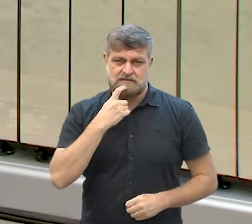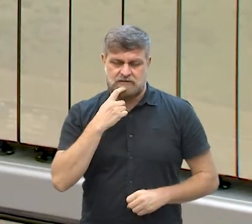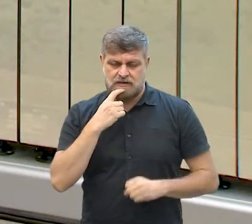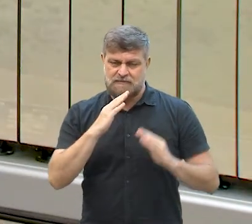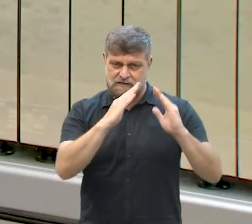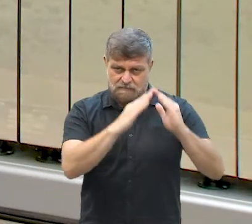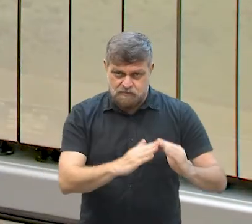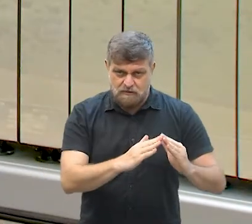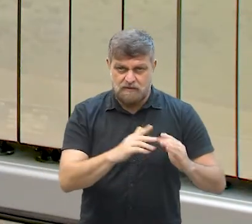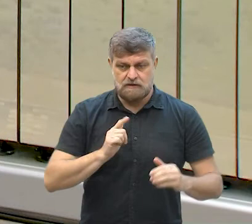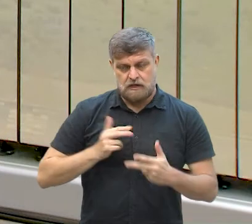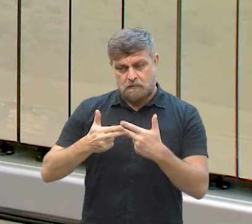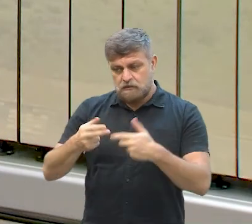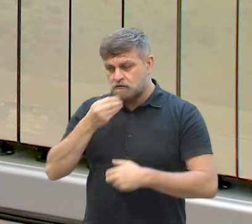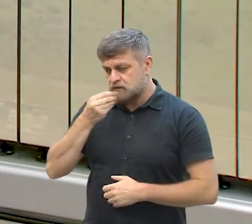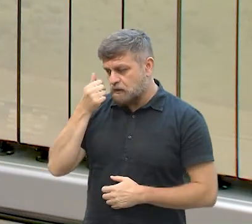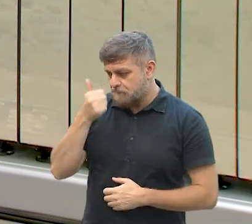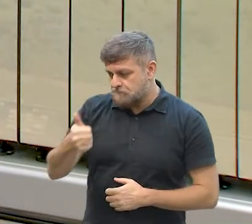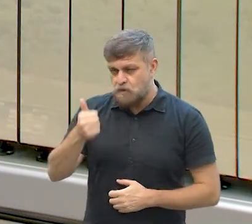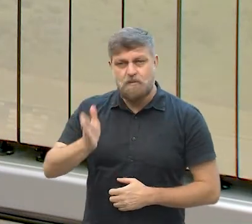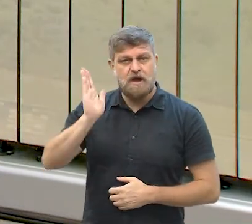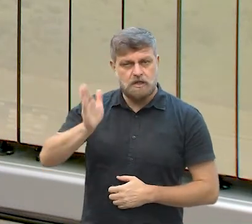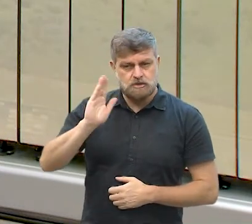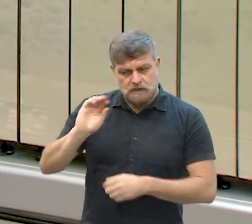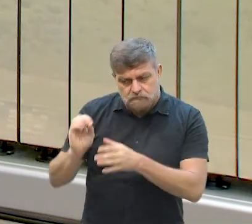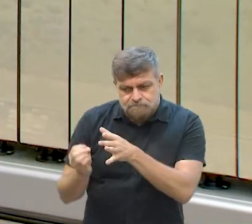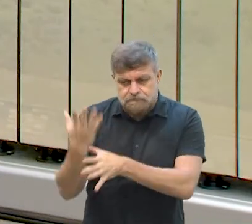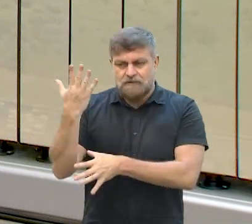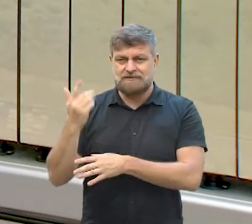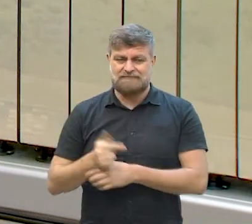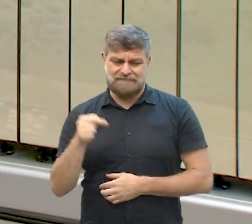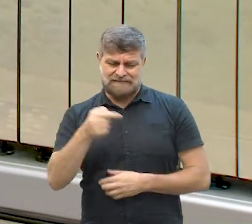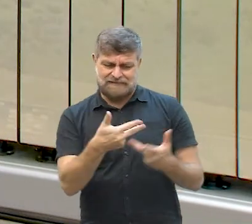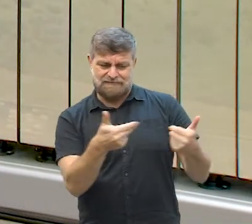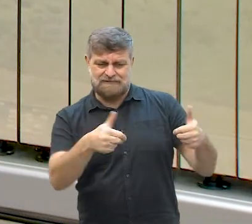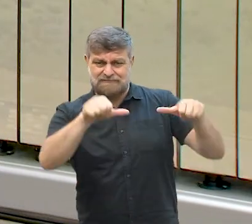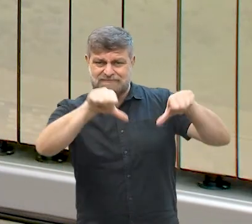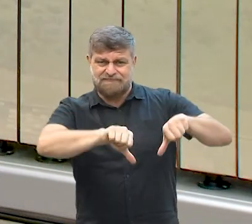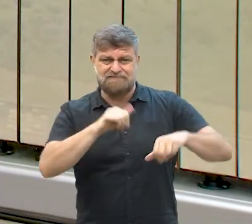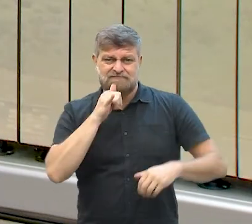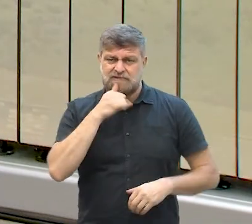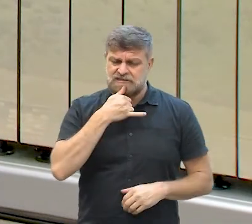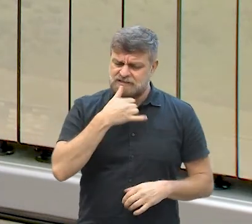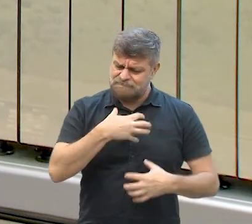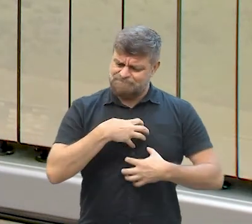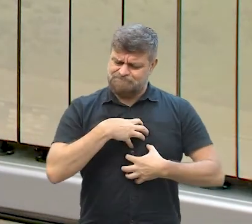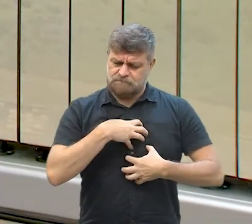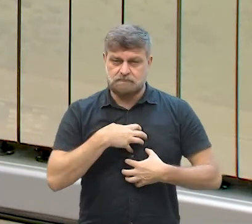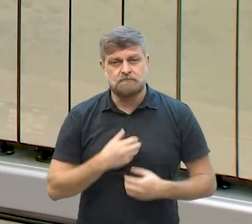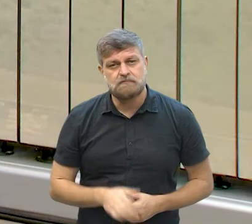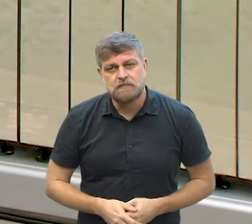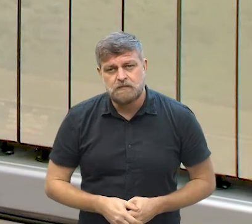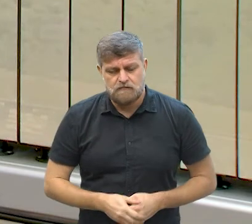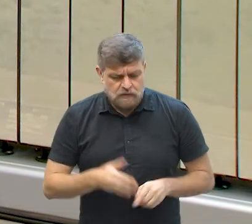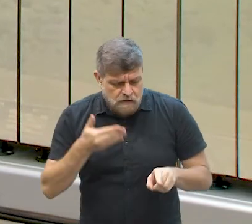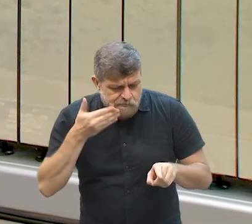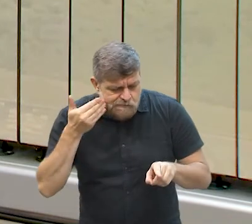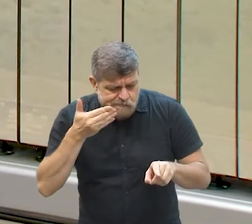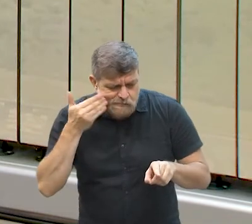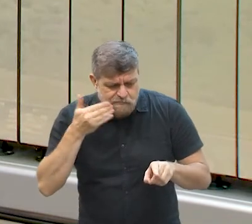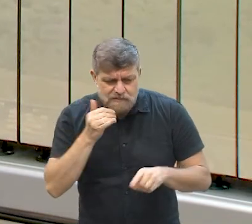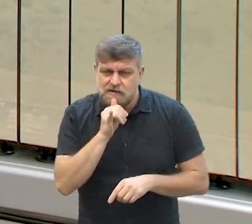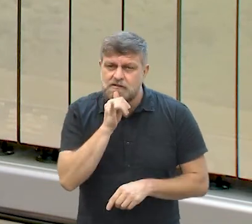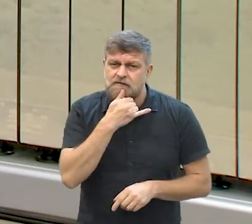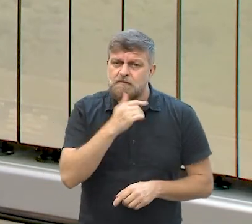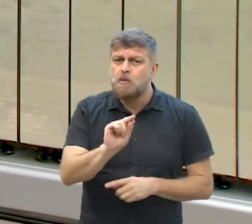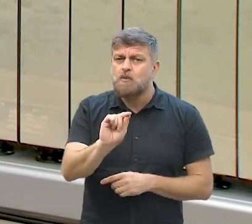bastante. Algumas coisas muito boas que já aconteceram, mas outras que nos deixam triste. Eu vejo,